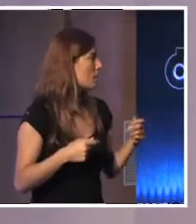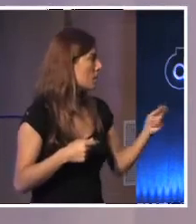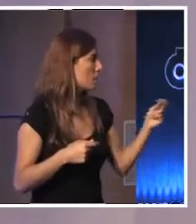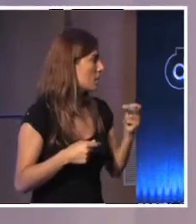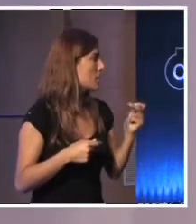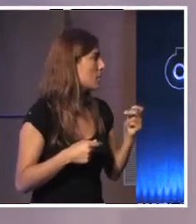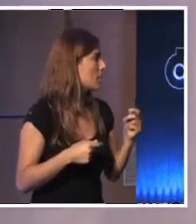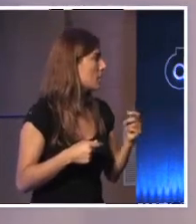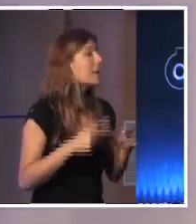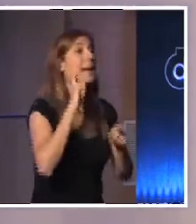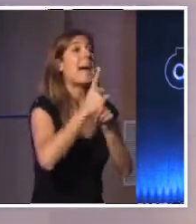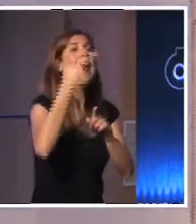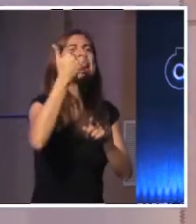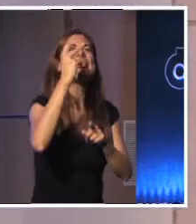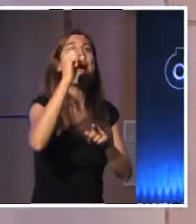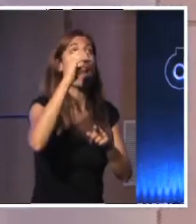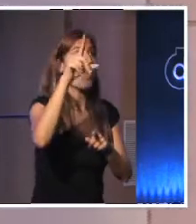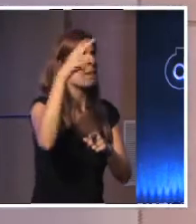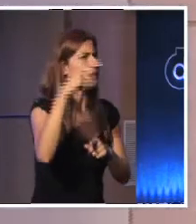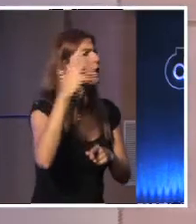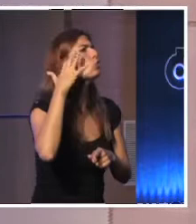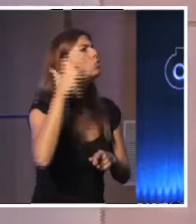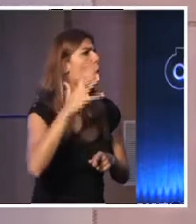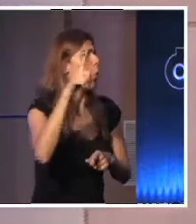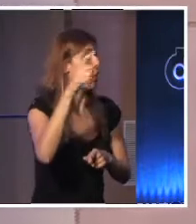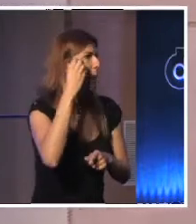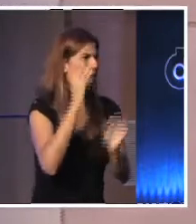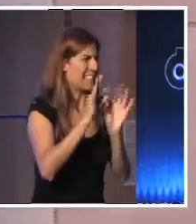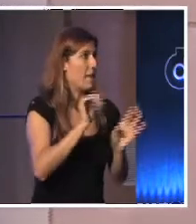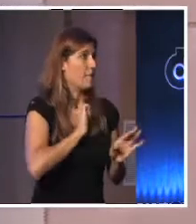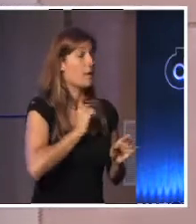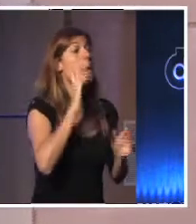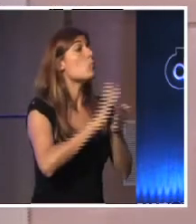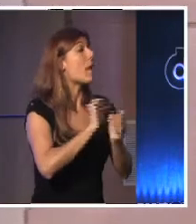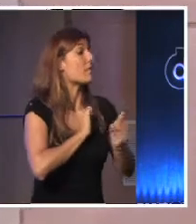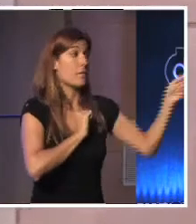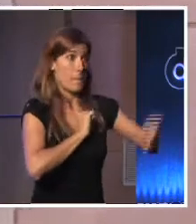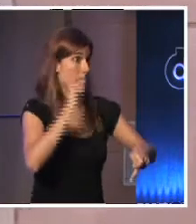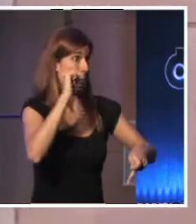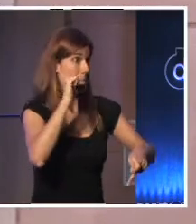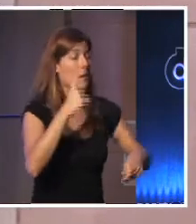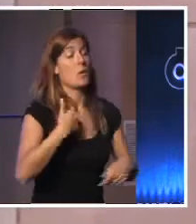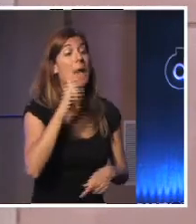de telemóvel que nós usámos. A minha mulher não estava presente. Eu estava ali sentado com a cadela ao colo.